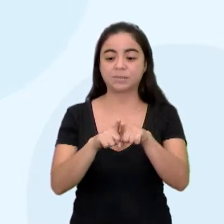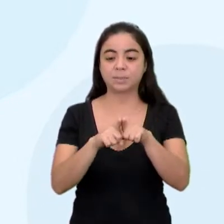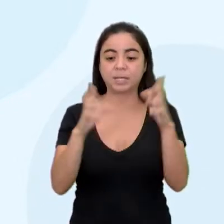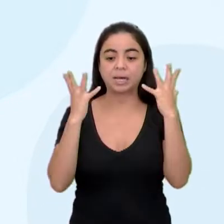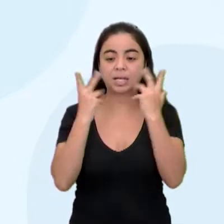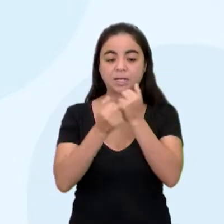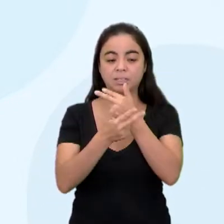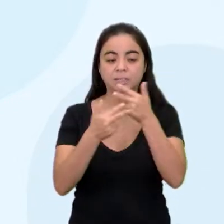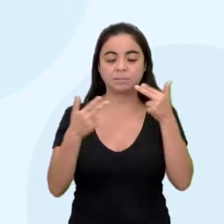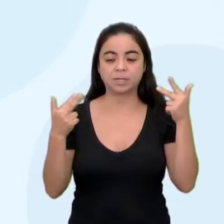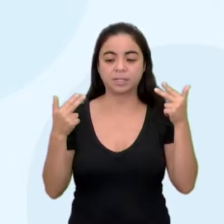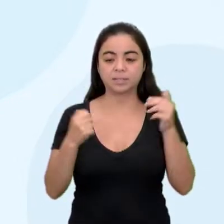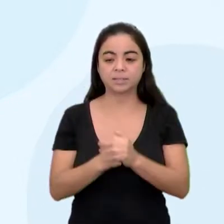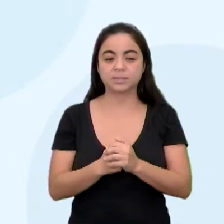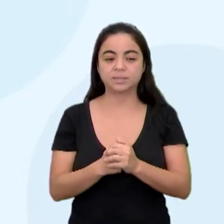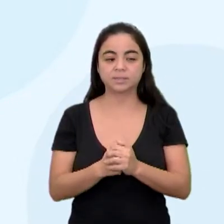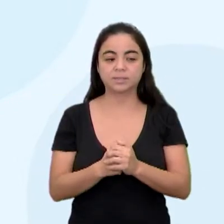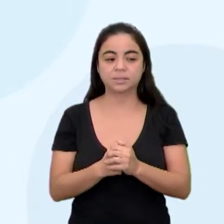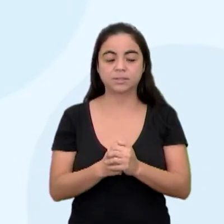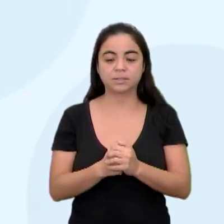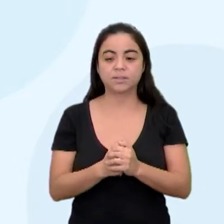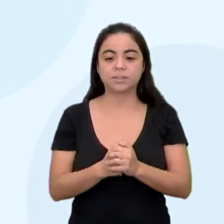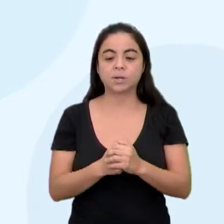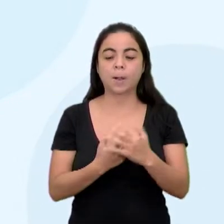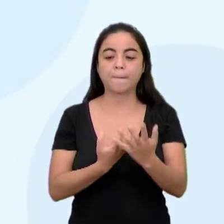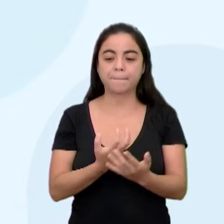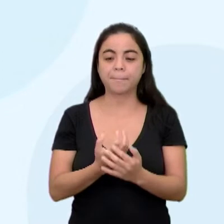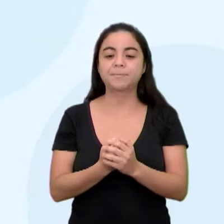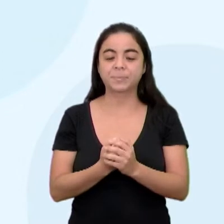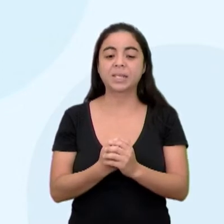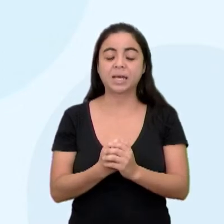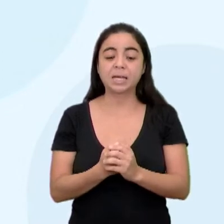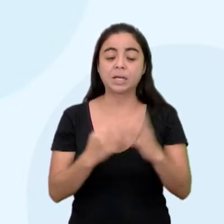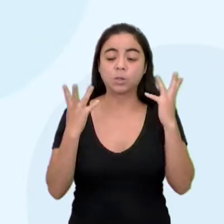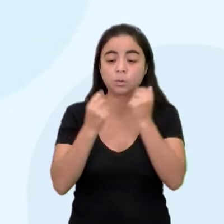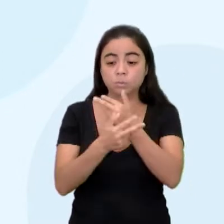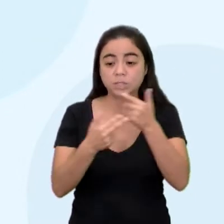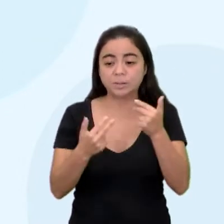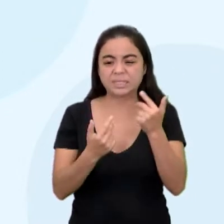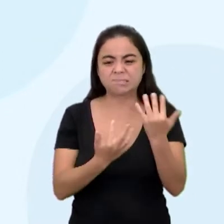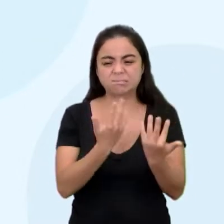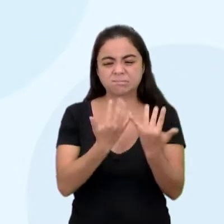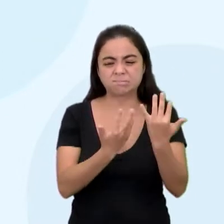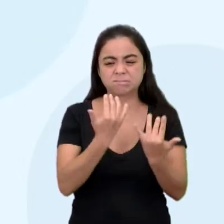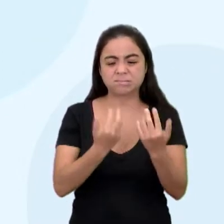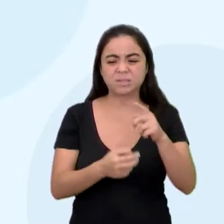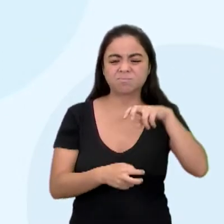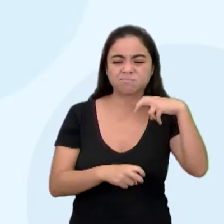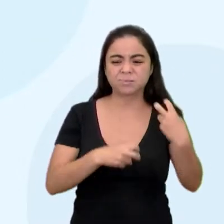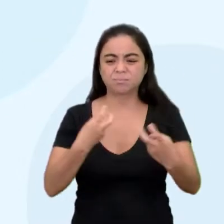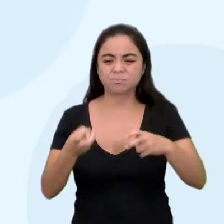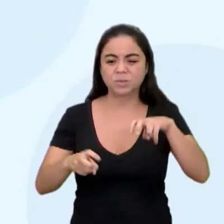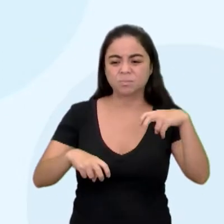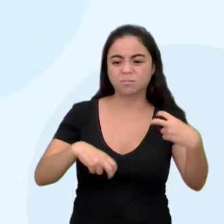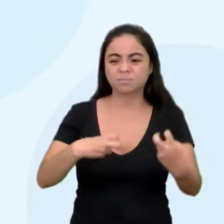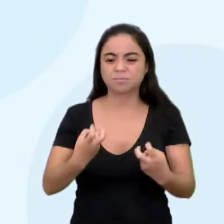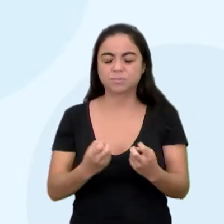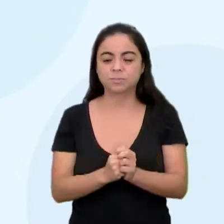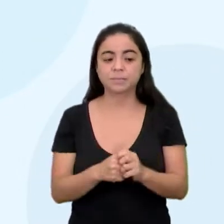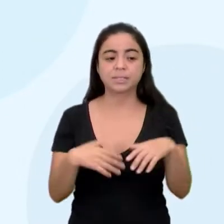né, os animais morrendo, queimados mesmo. Foram cenas lamentáveis, né? E o Gabriel